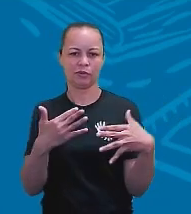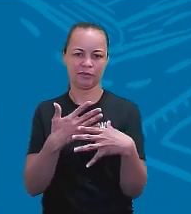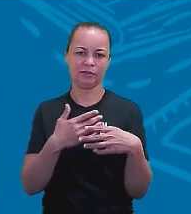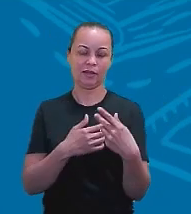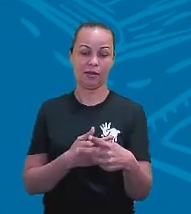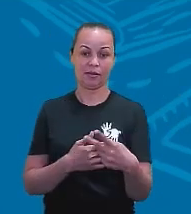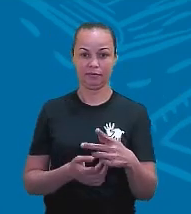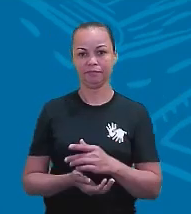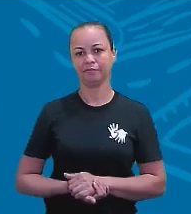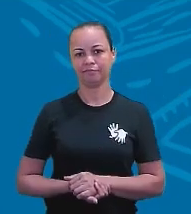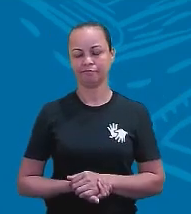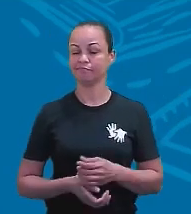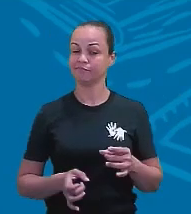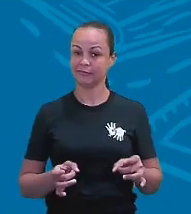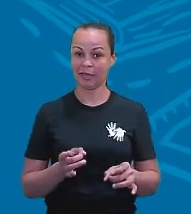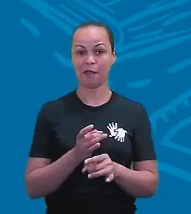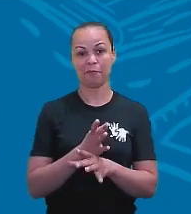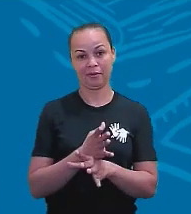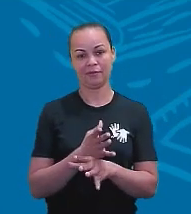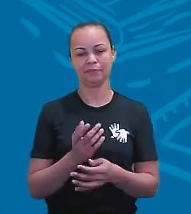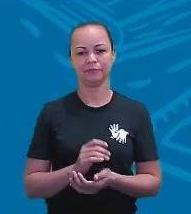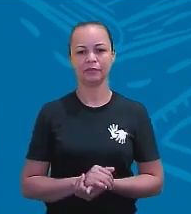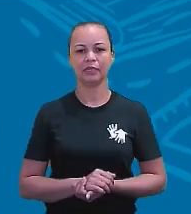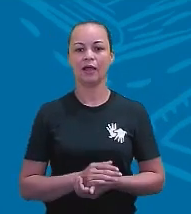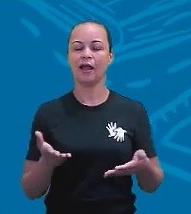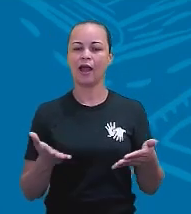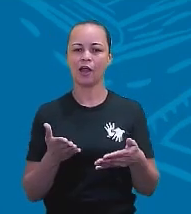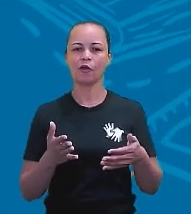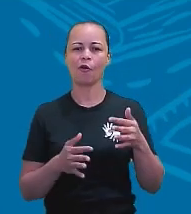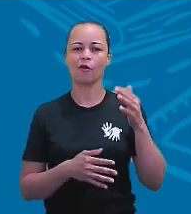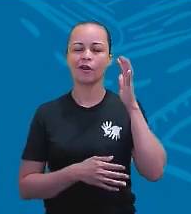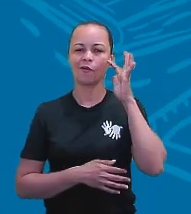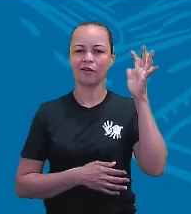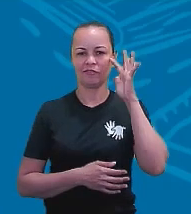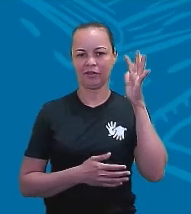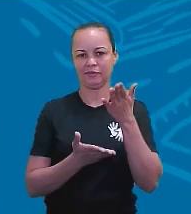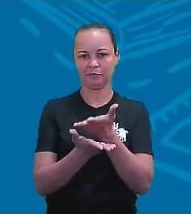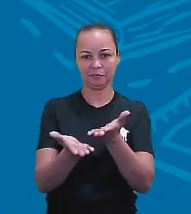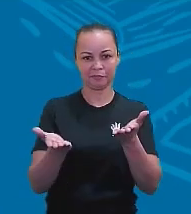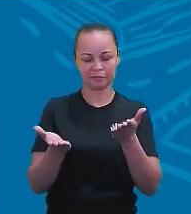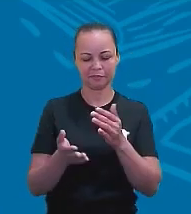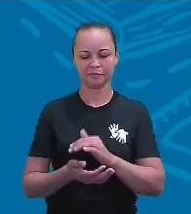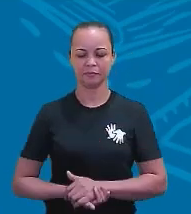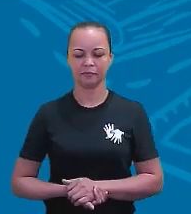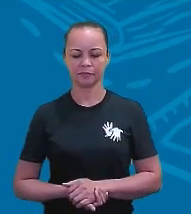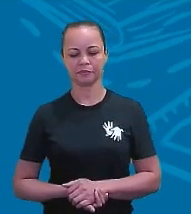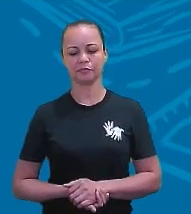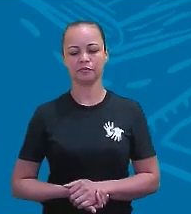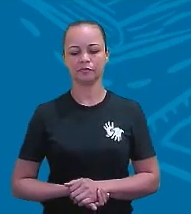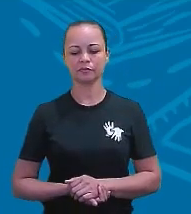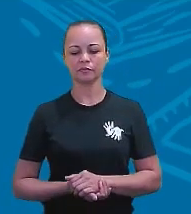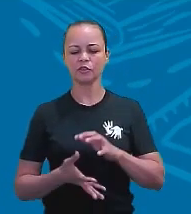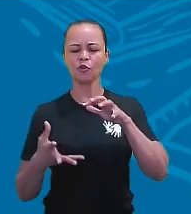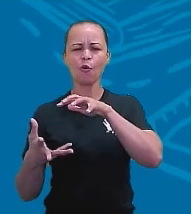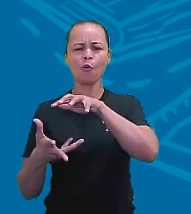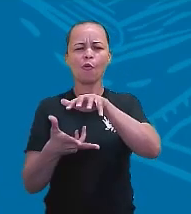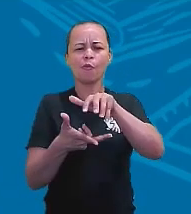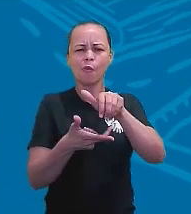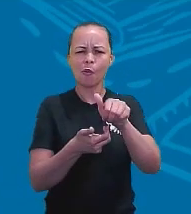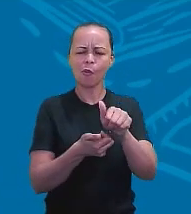cidade, fica por aqui. Agora eu deixo para você também uma reflexão. The world is